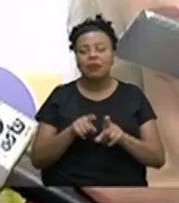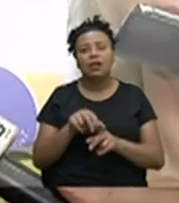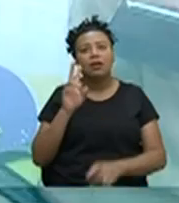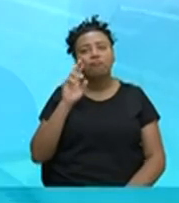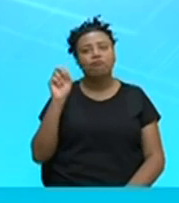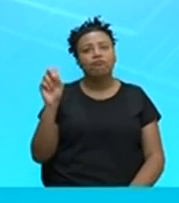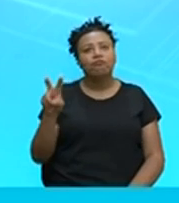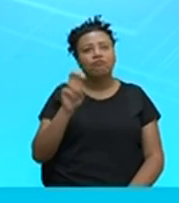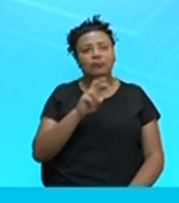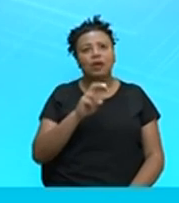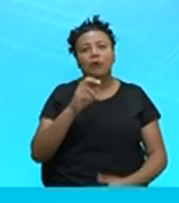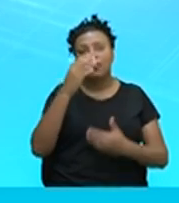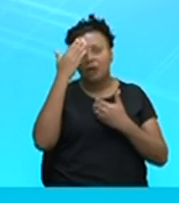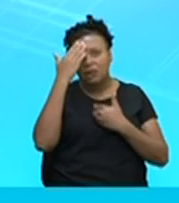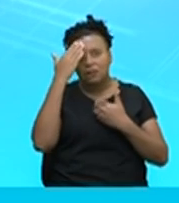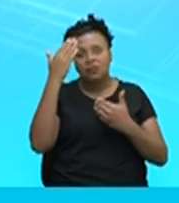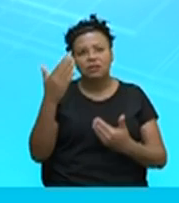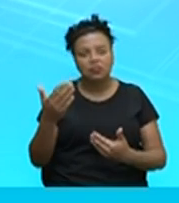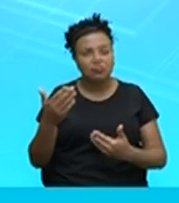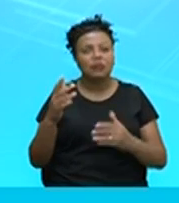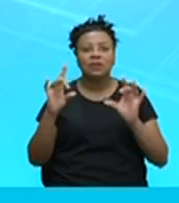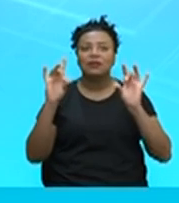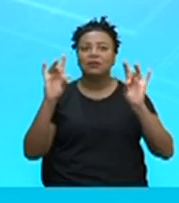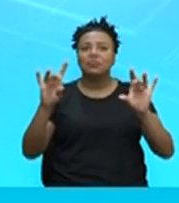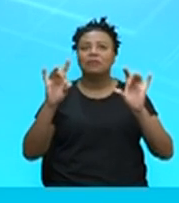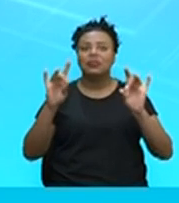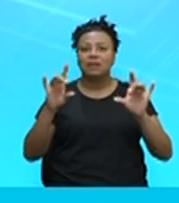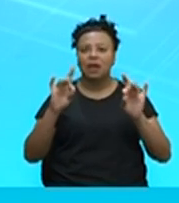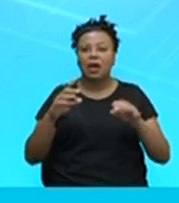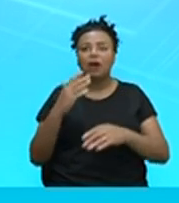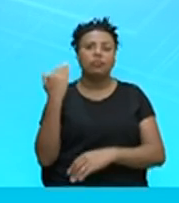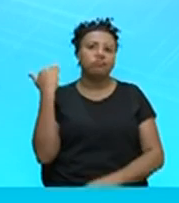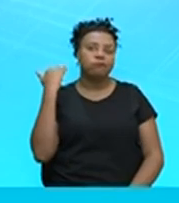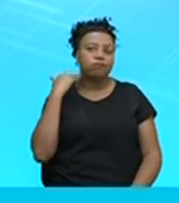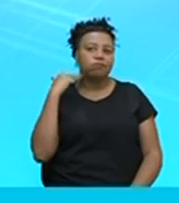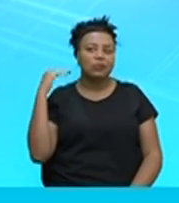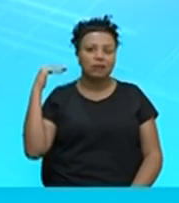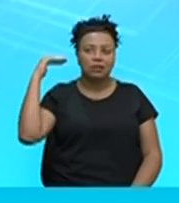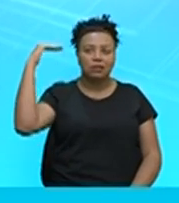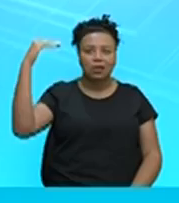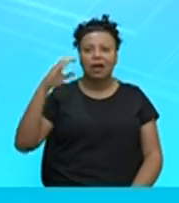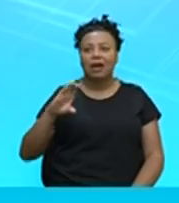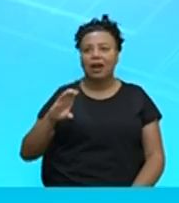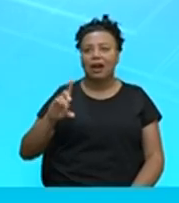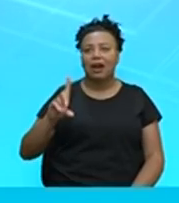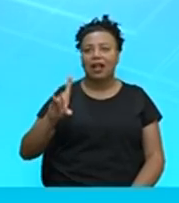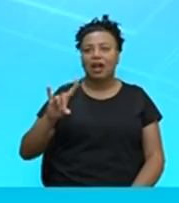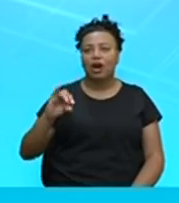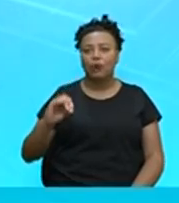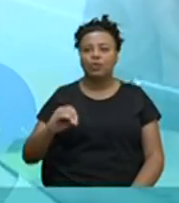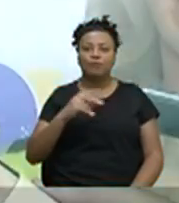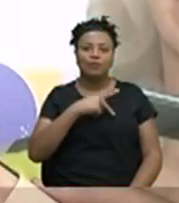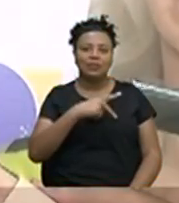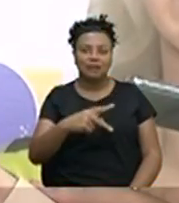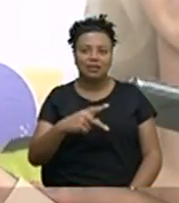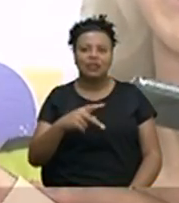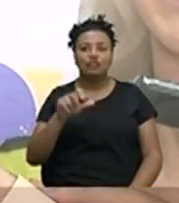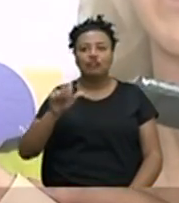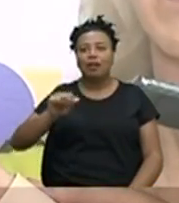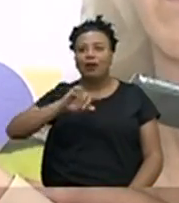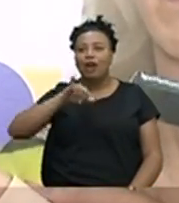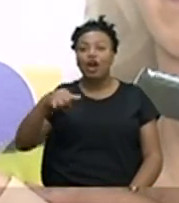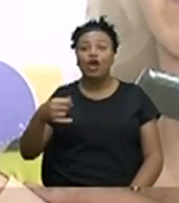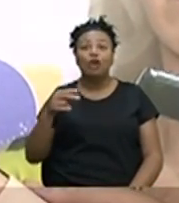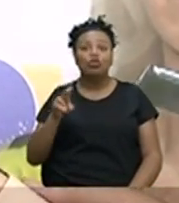aqui, um agradecimento muito especial ao desembargador Cláudio Martinevski, presidente da Júris,